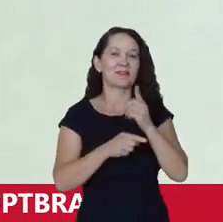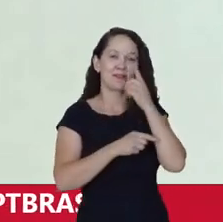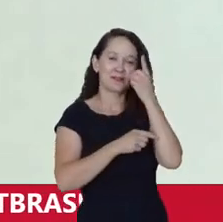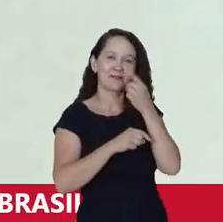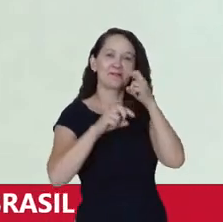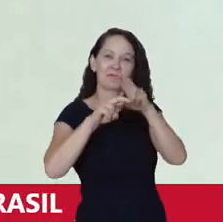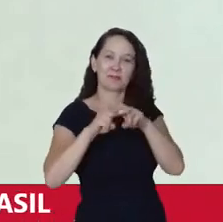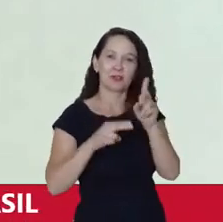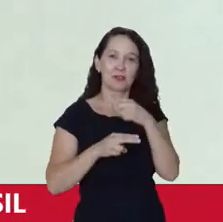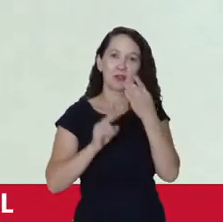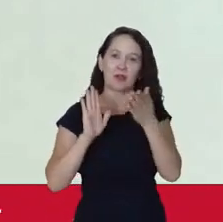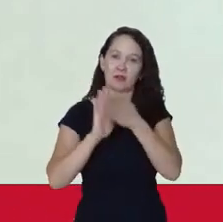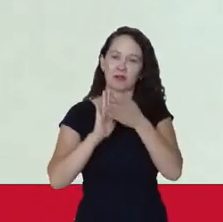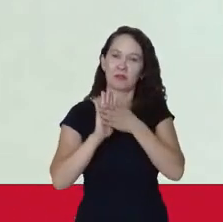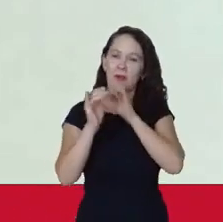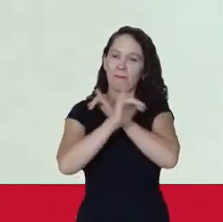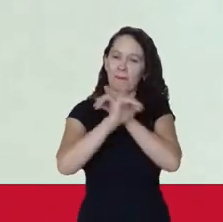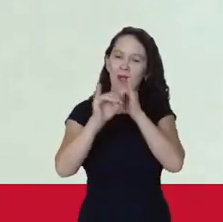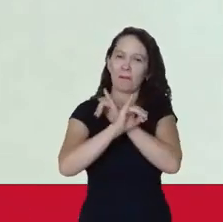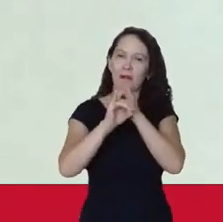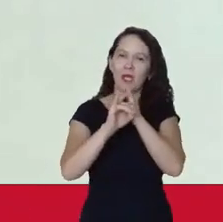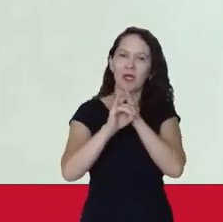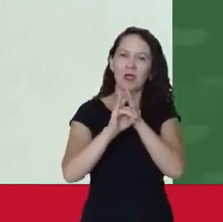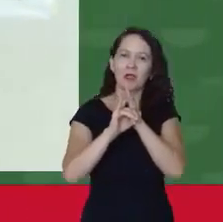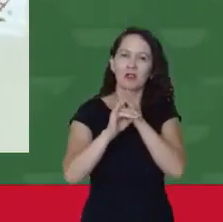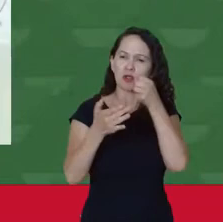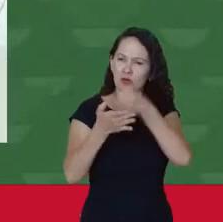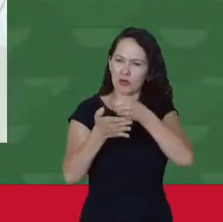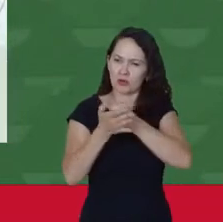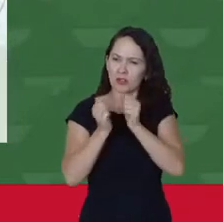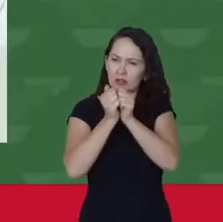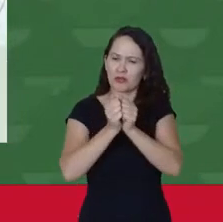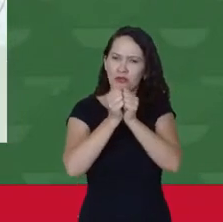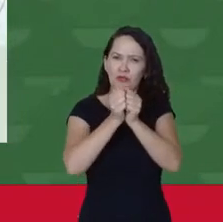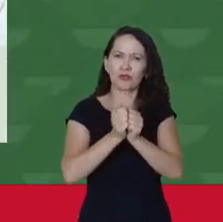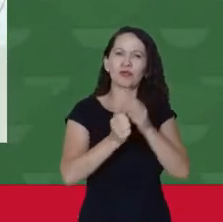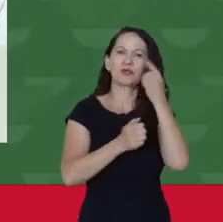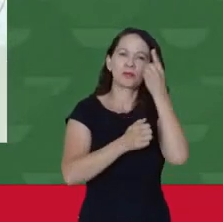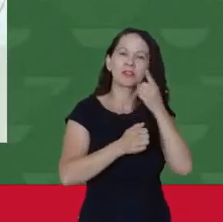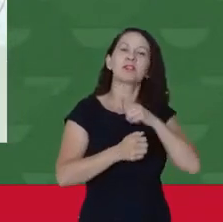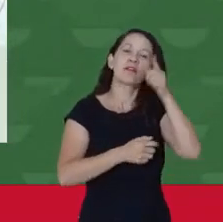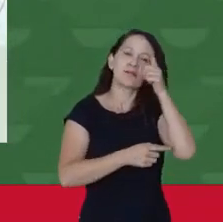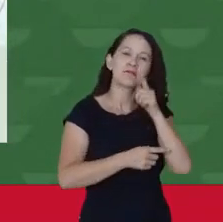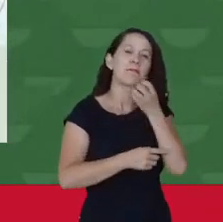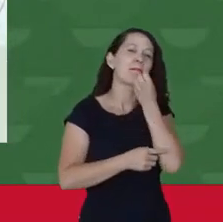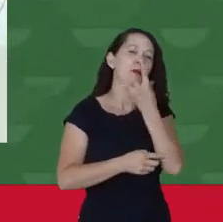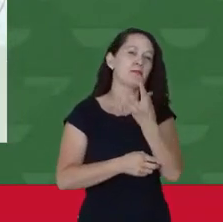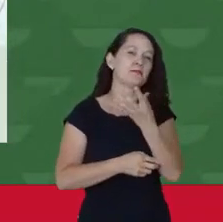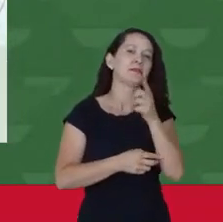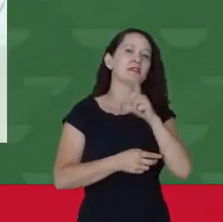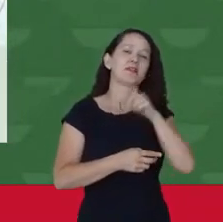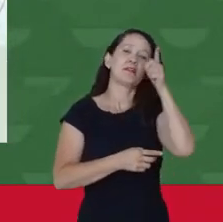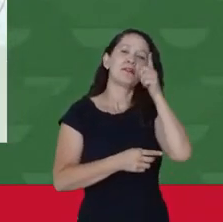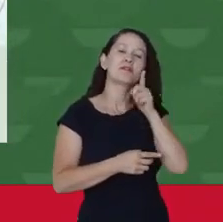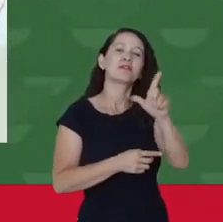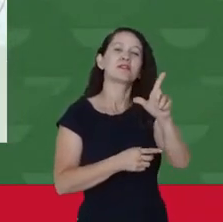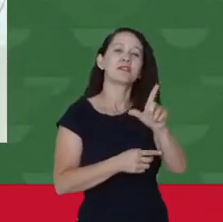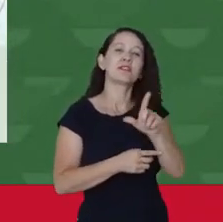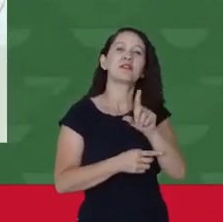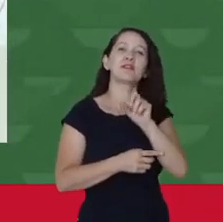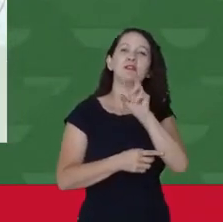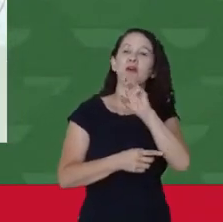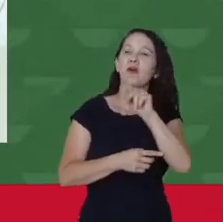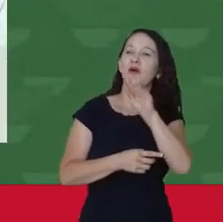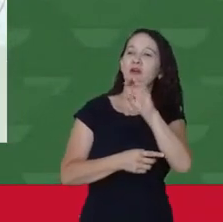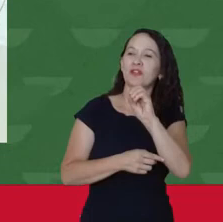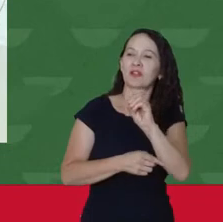por isso que a nossa campanha de desgaste, cobrança, junto aos parlamentares, tem dado muito certo. Nós temos conseguido, né, deputado